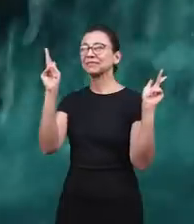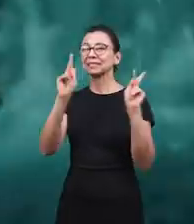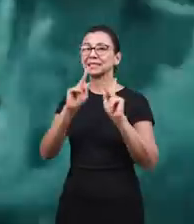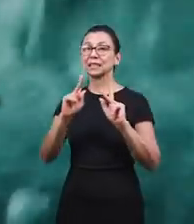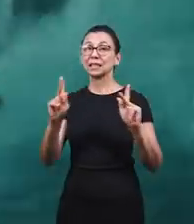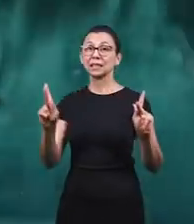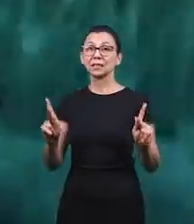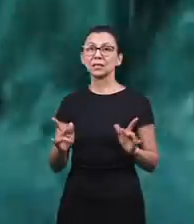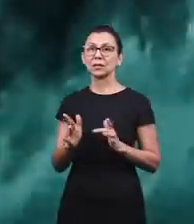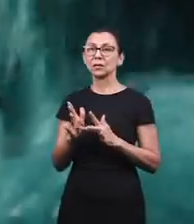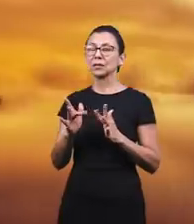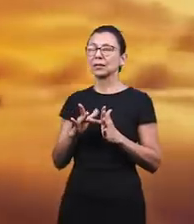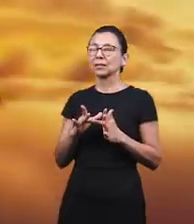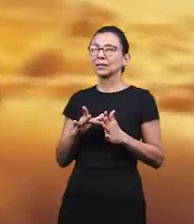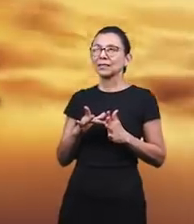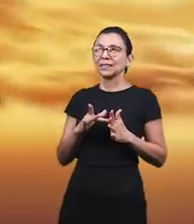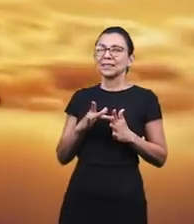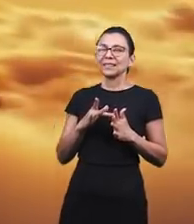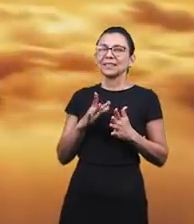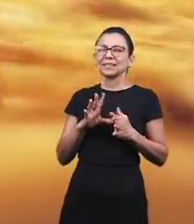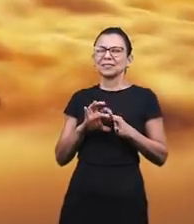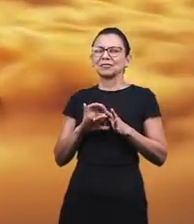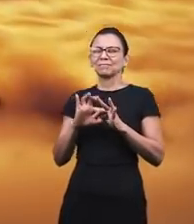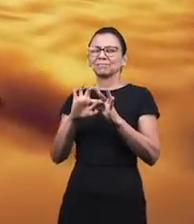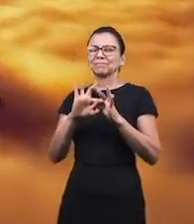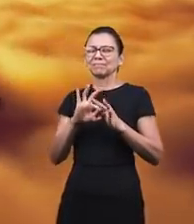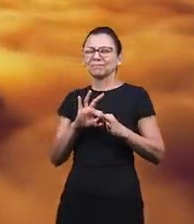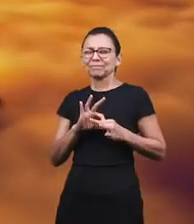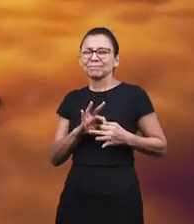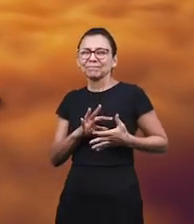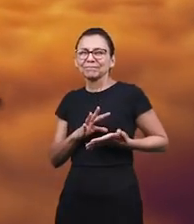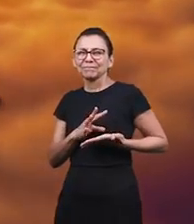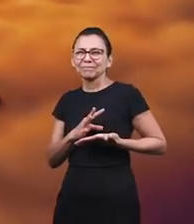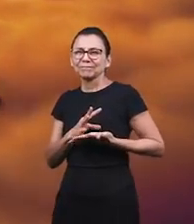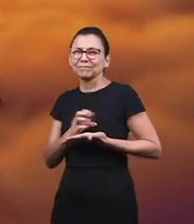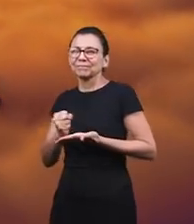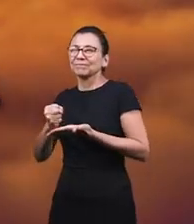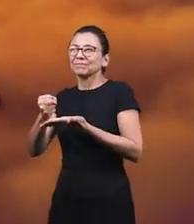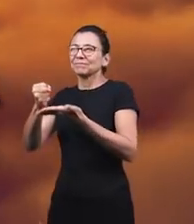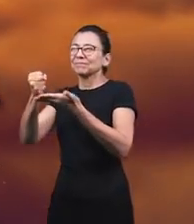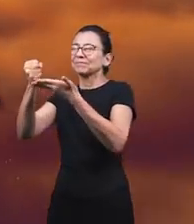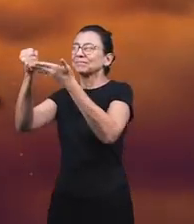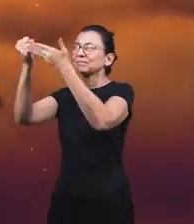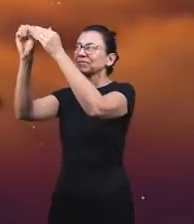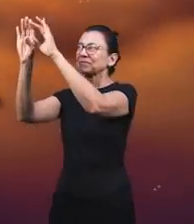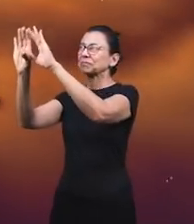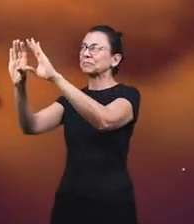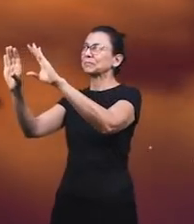paz. Jesus me transporta ao céu.